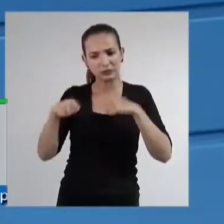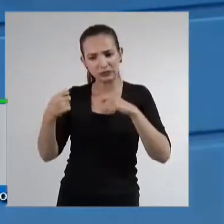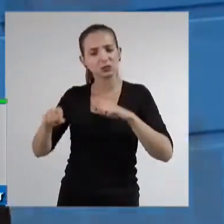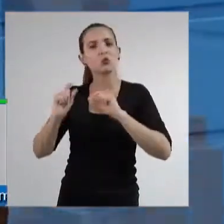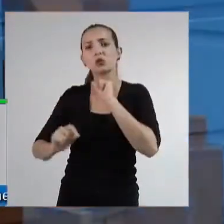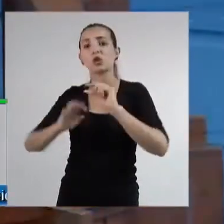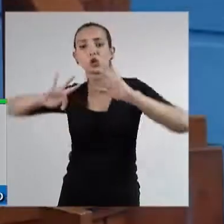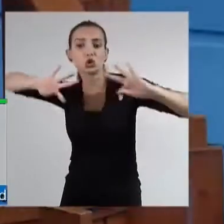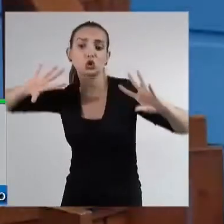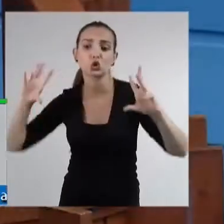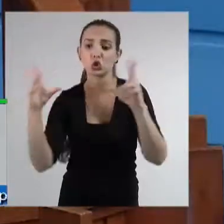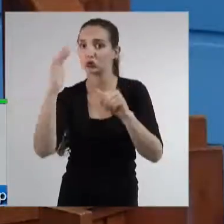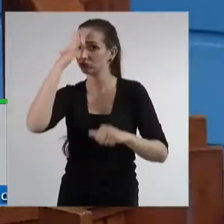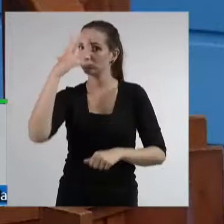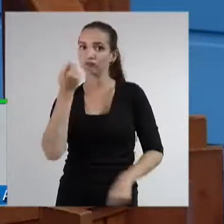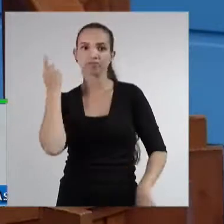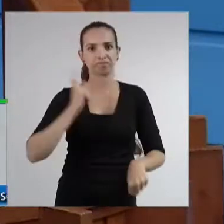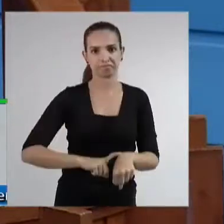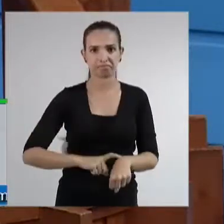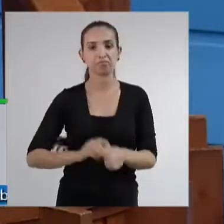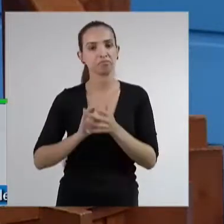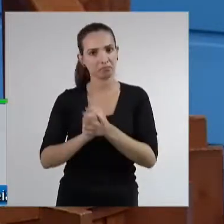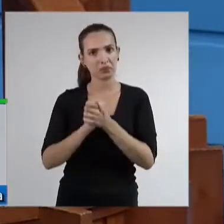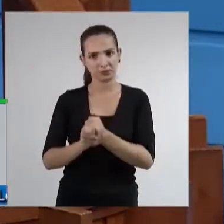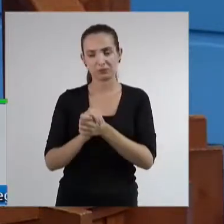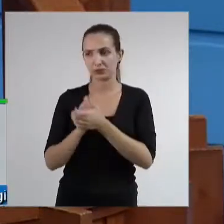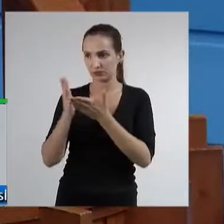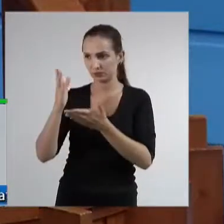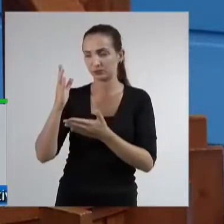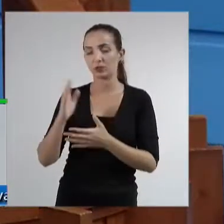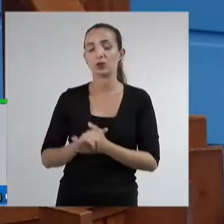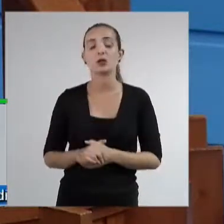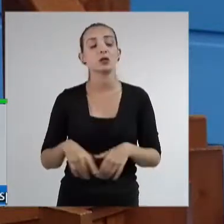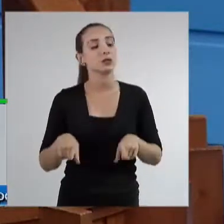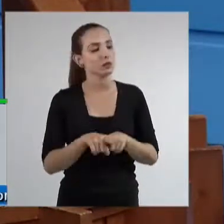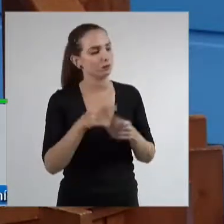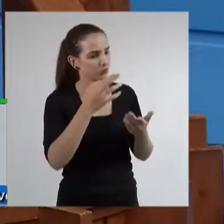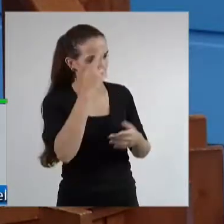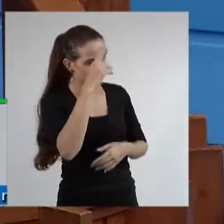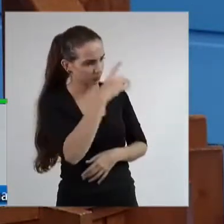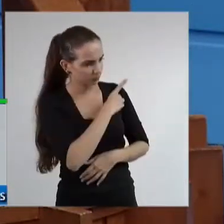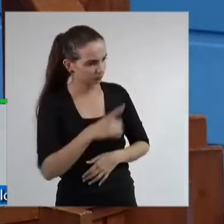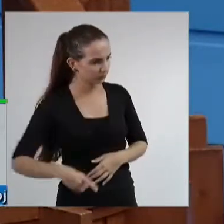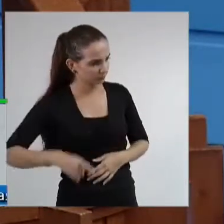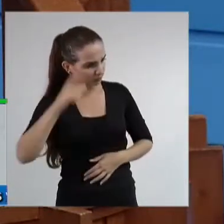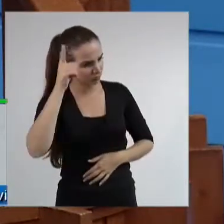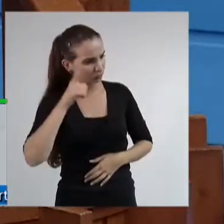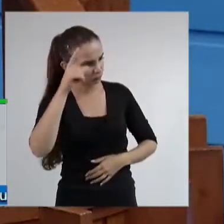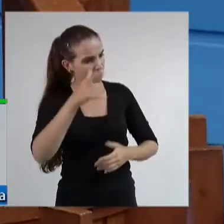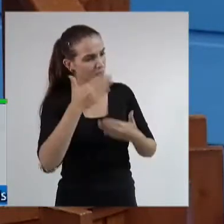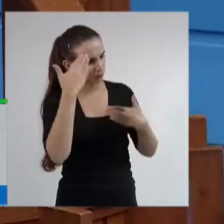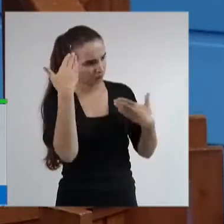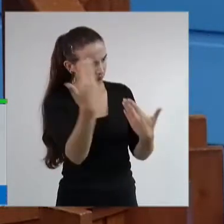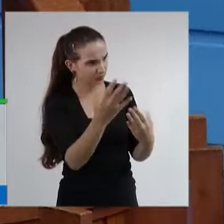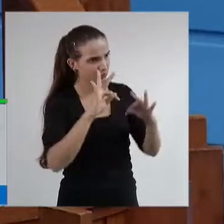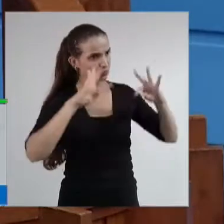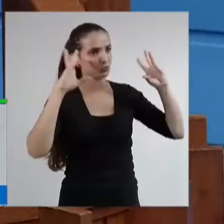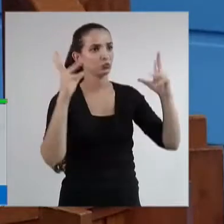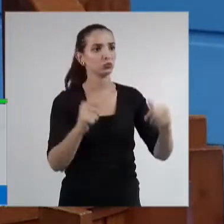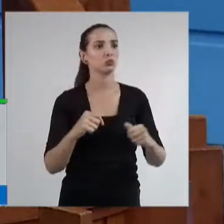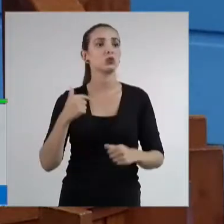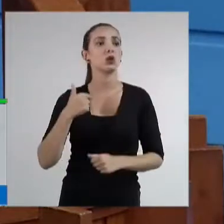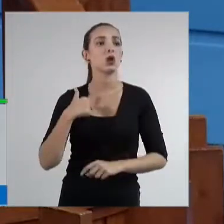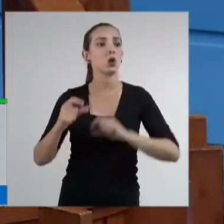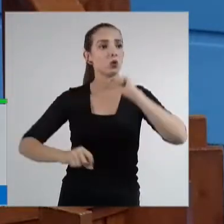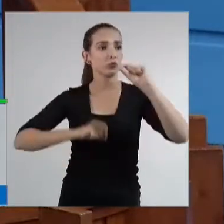fala. Agradeço, deputado Lídio Lopes, também incorporo vossas palavras ao meu pronunciamento, e